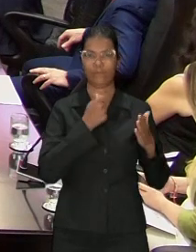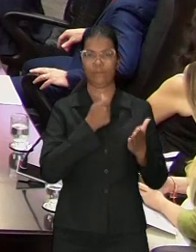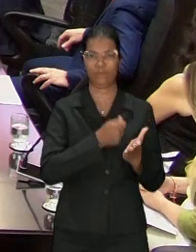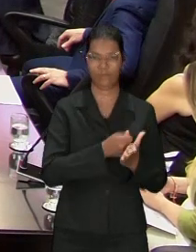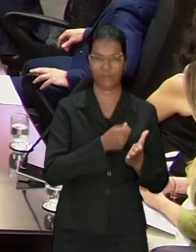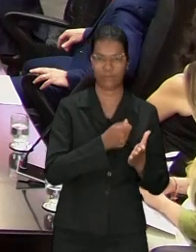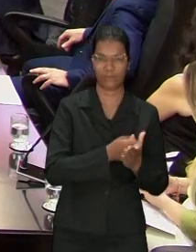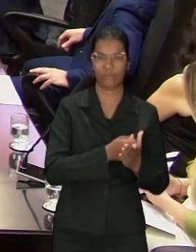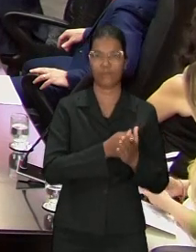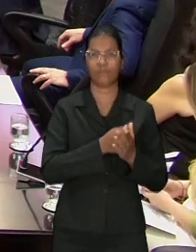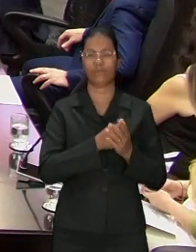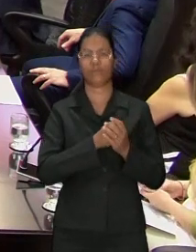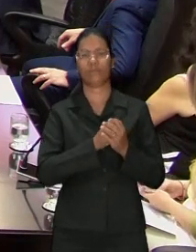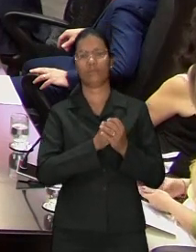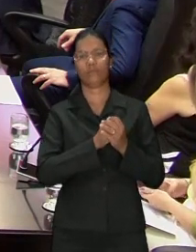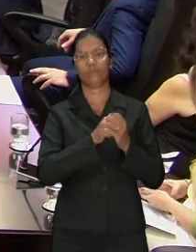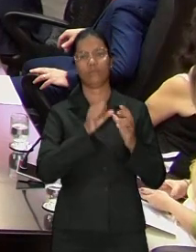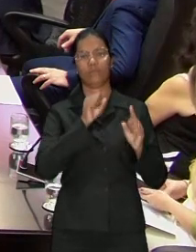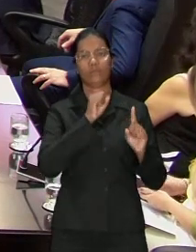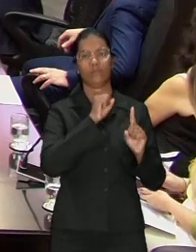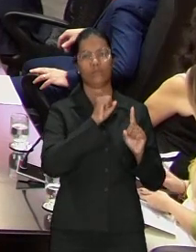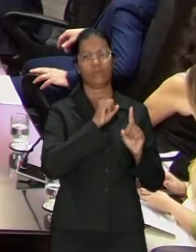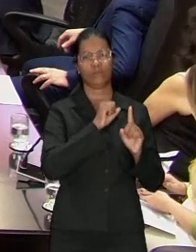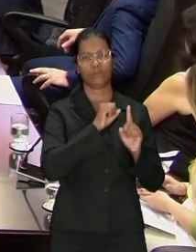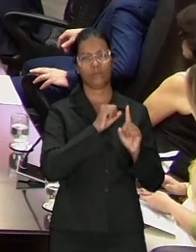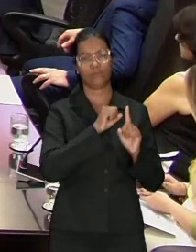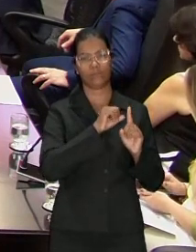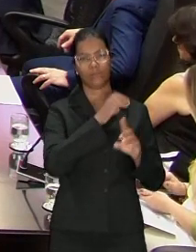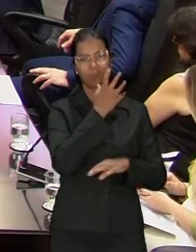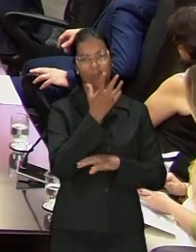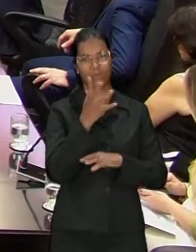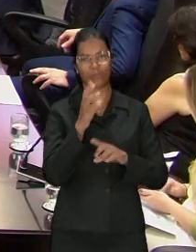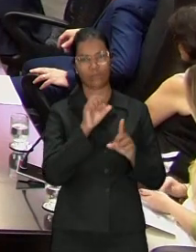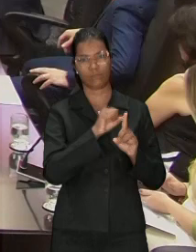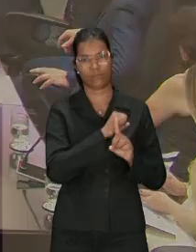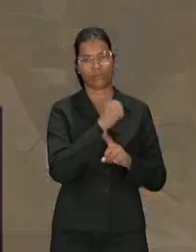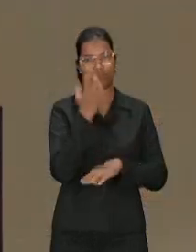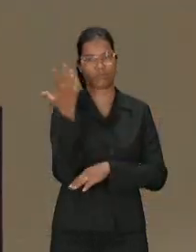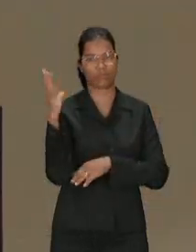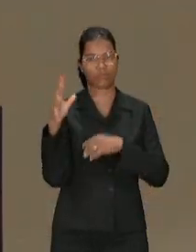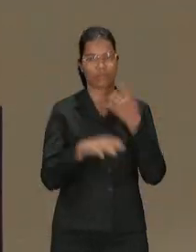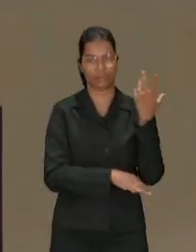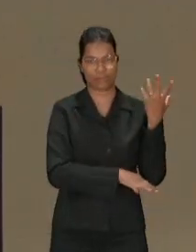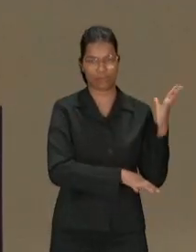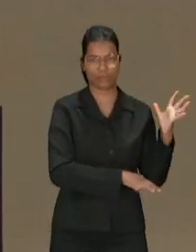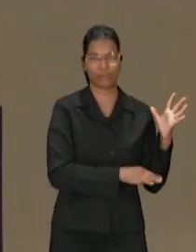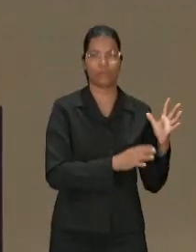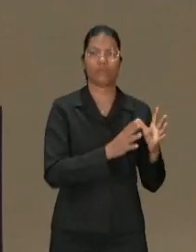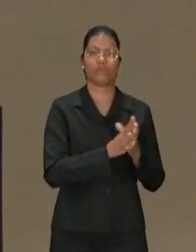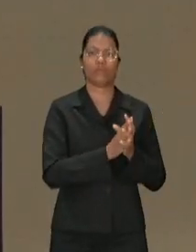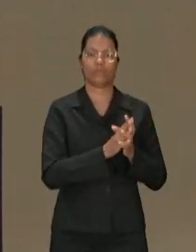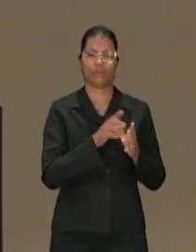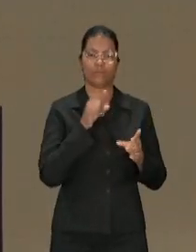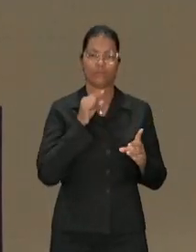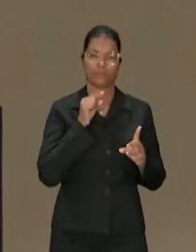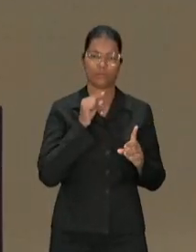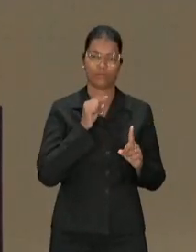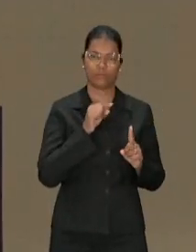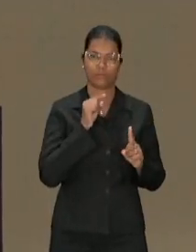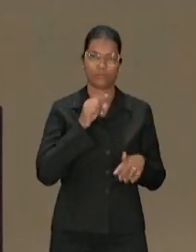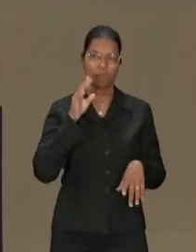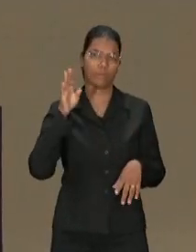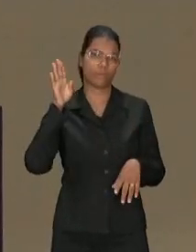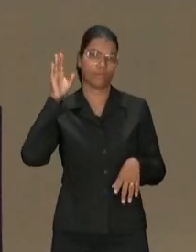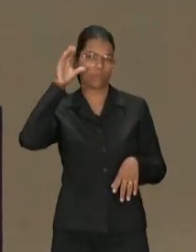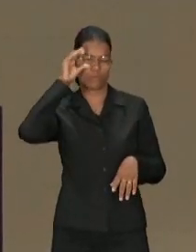meio ambiente, deputado Botelho, defensor de direitos humanos. Eu vi em seu discurso, Botelho,